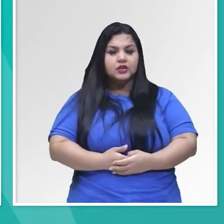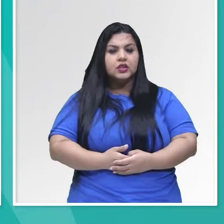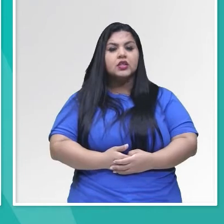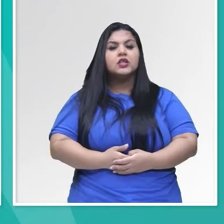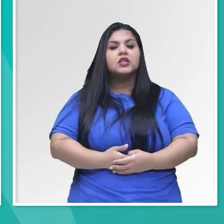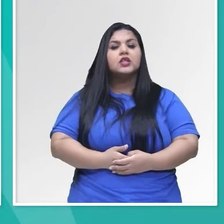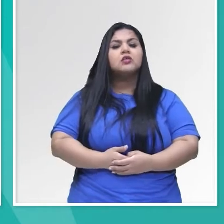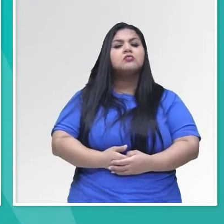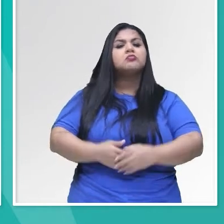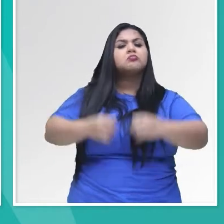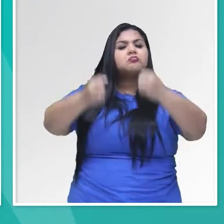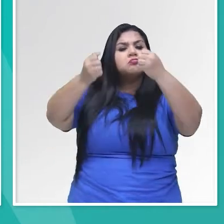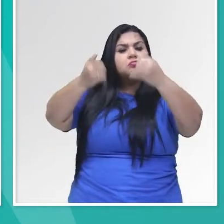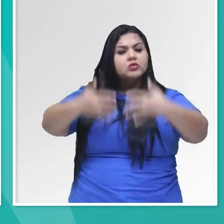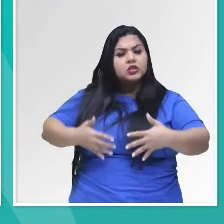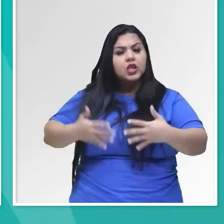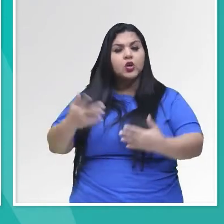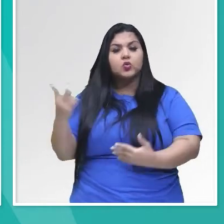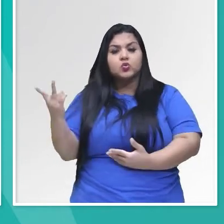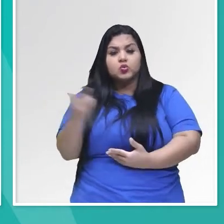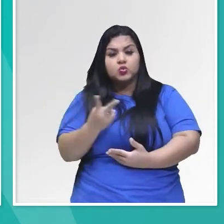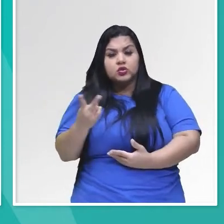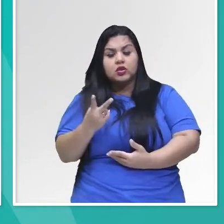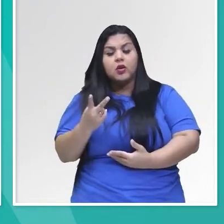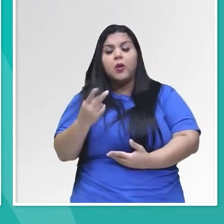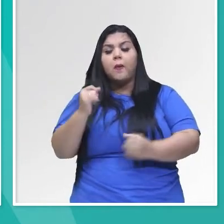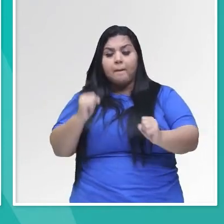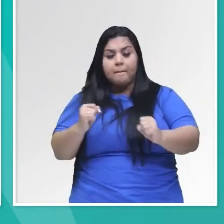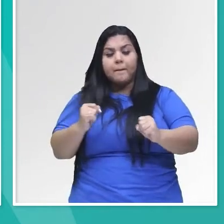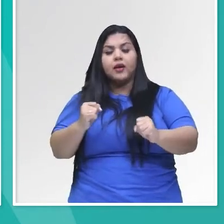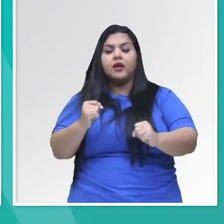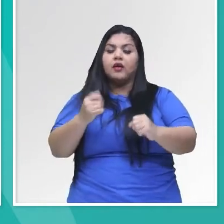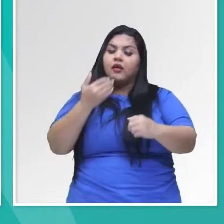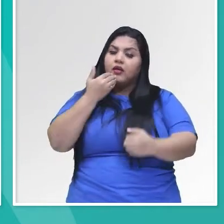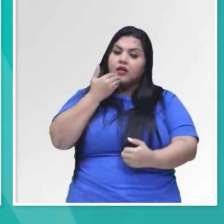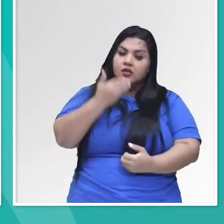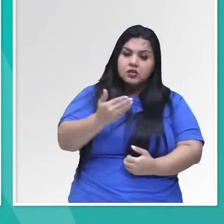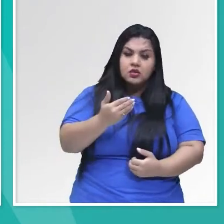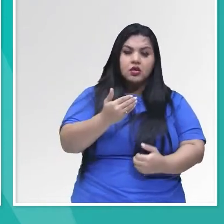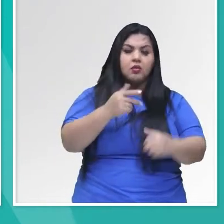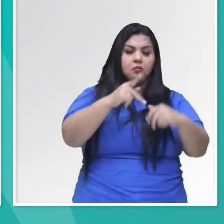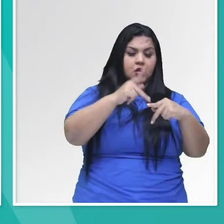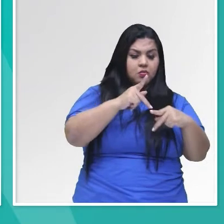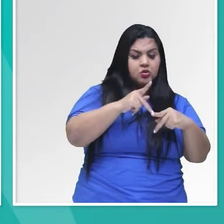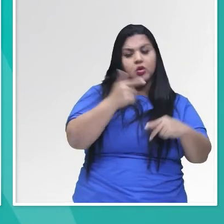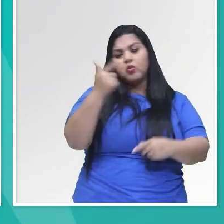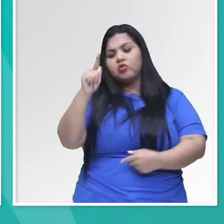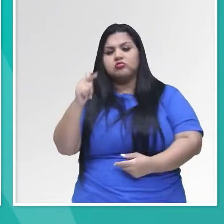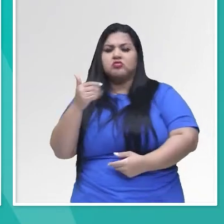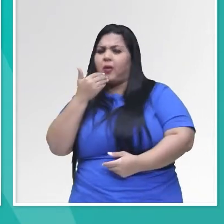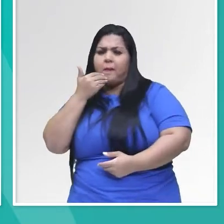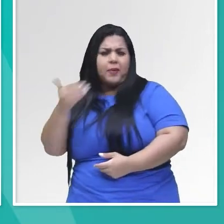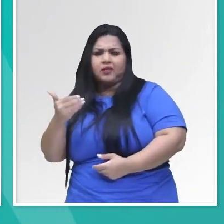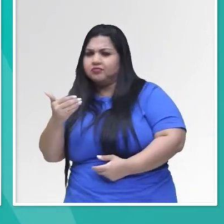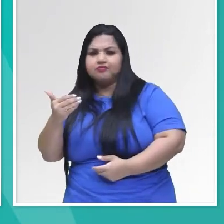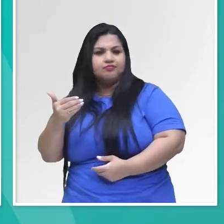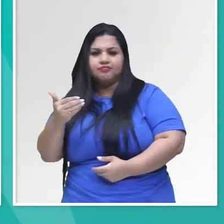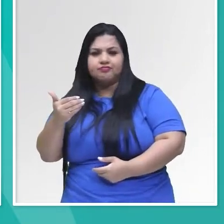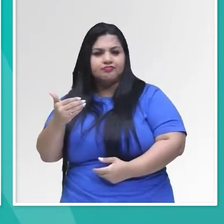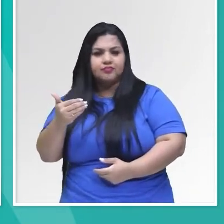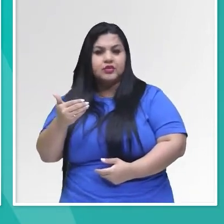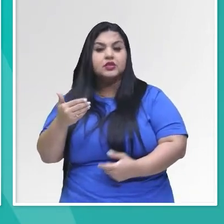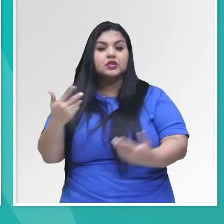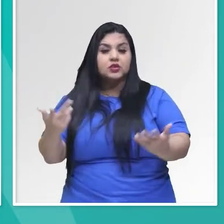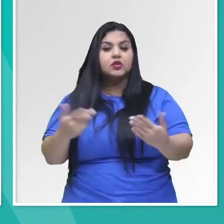falar especificamente sobre os dois? É que um pede preposição, o outro não pede preposição. É isso. Verbo